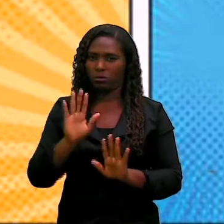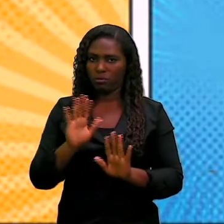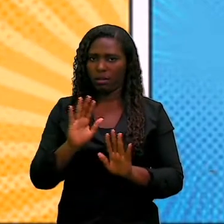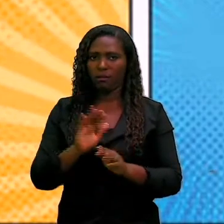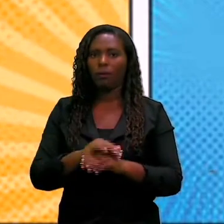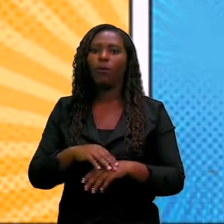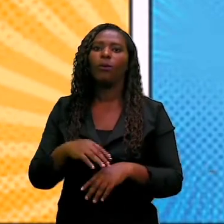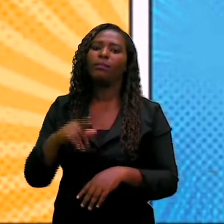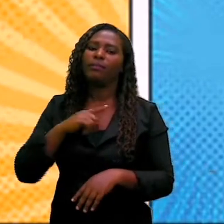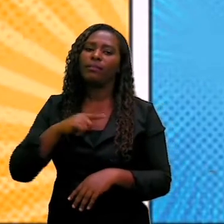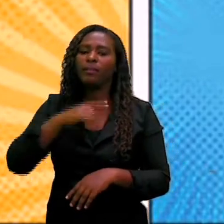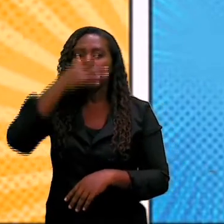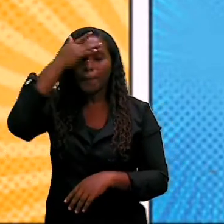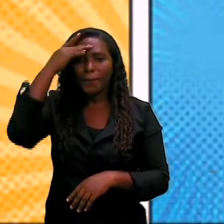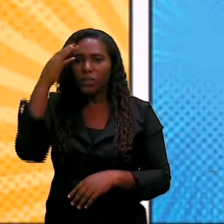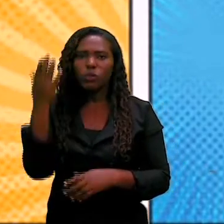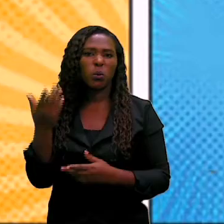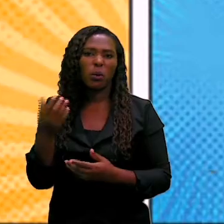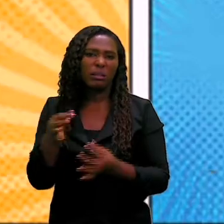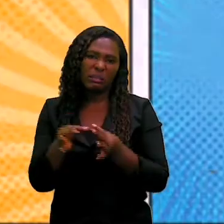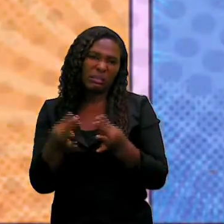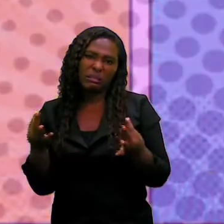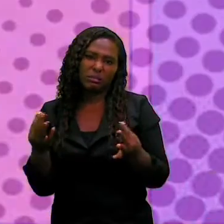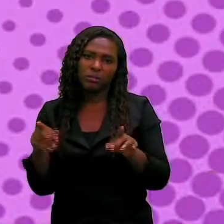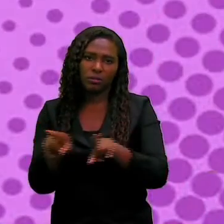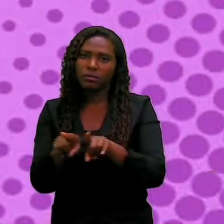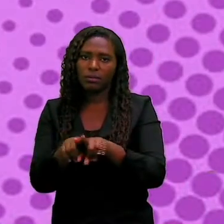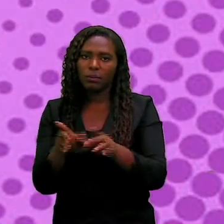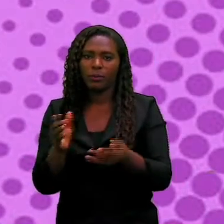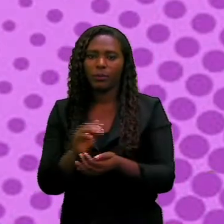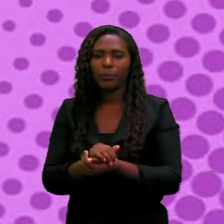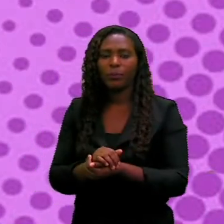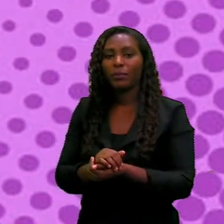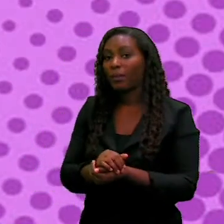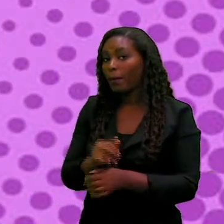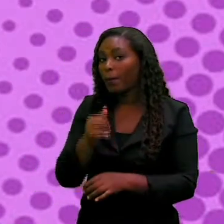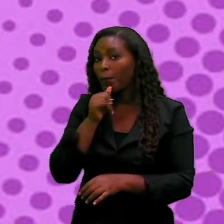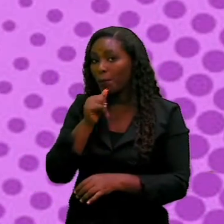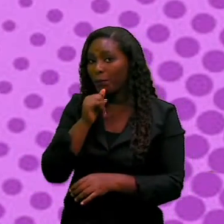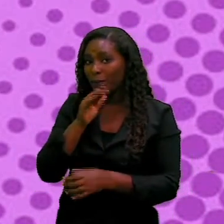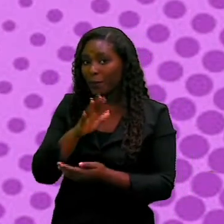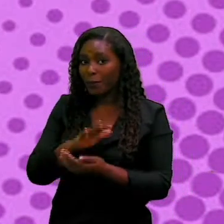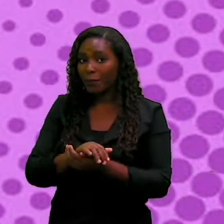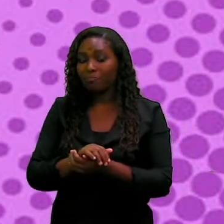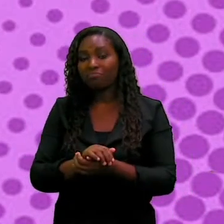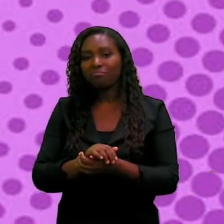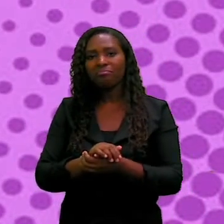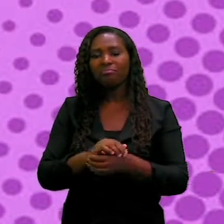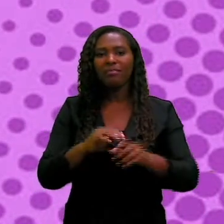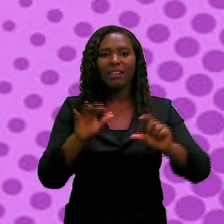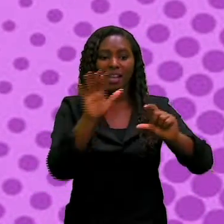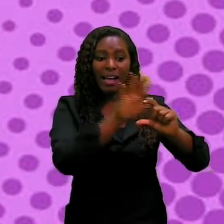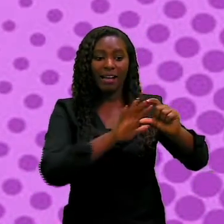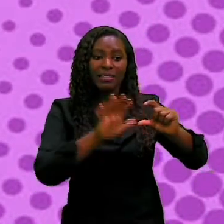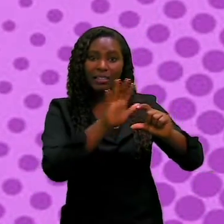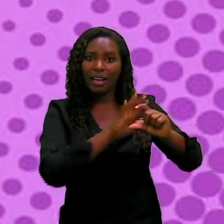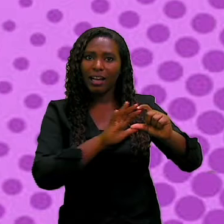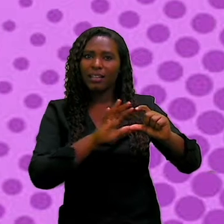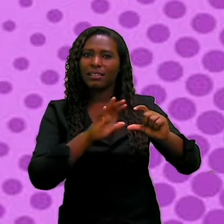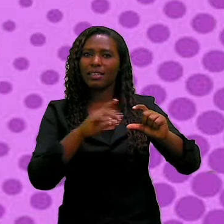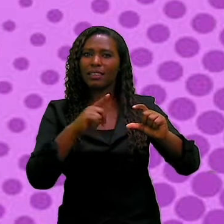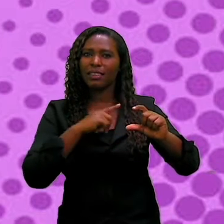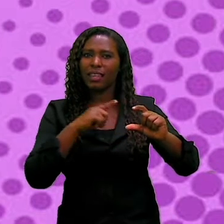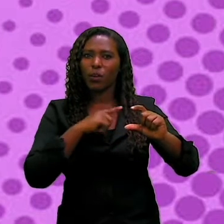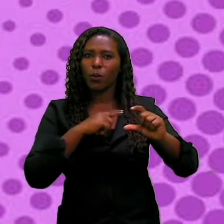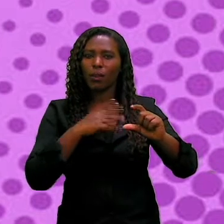Quanto à imagem, em relação à charge, né, que também é uma característica aí, ela tem pela sua natureza um